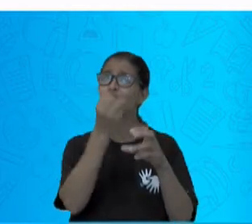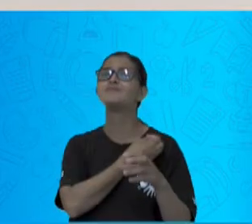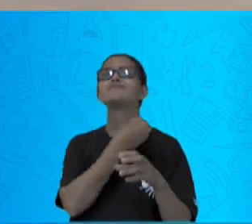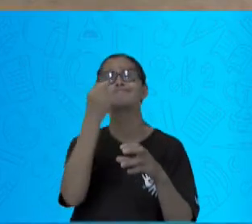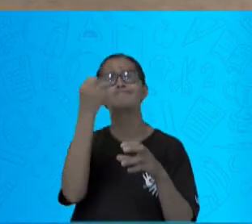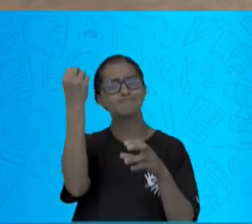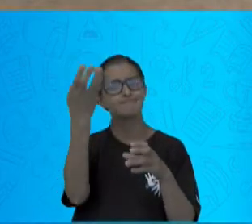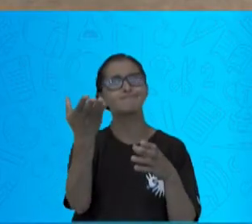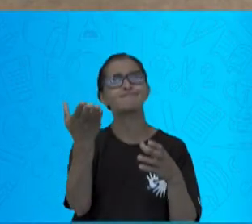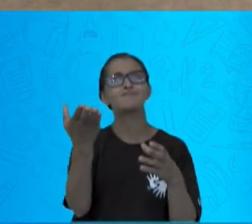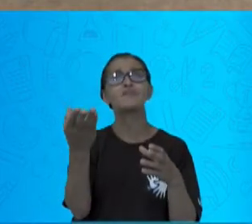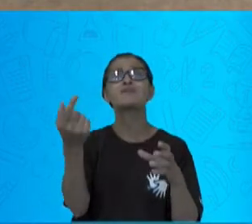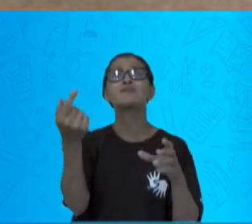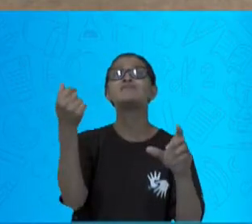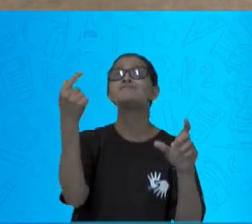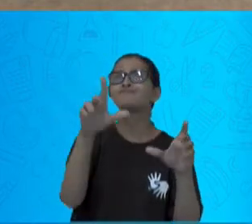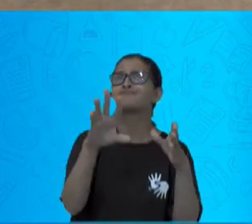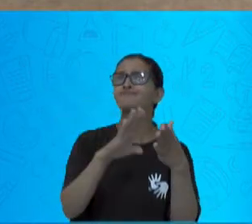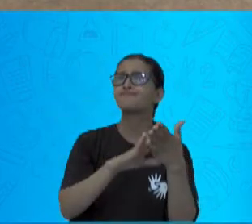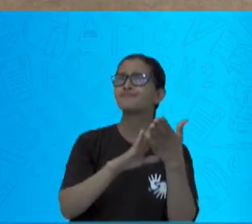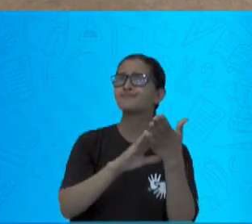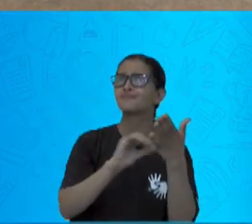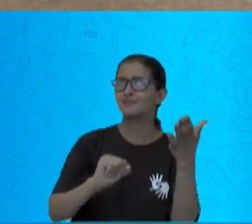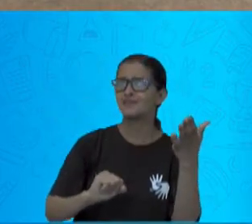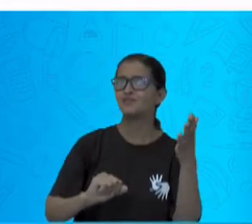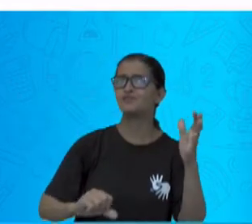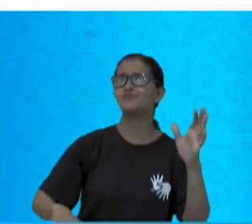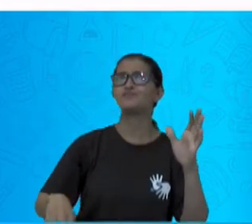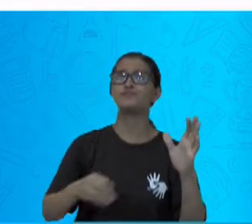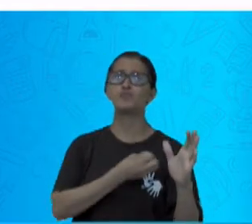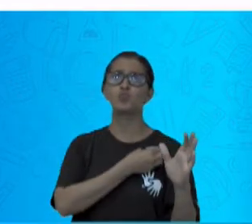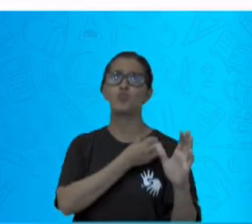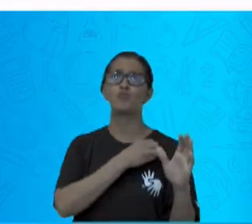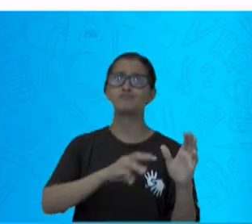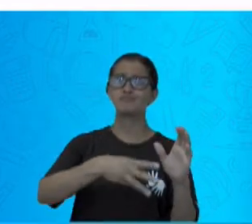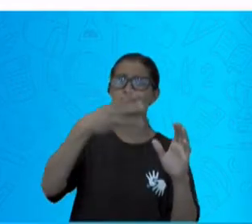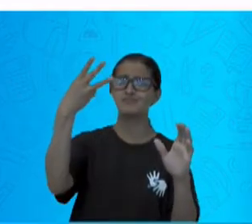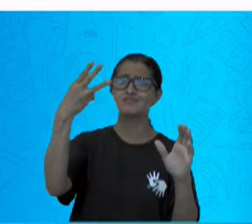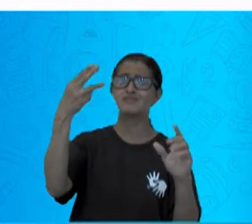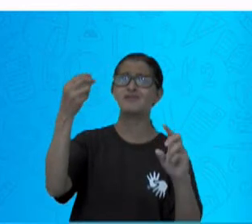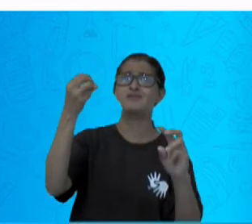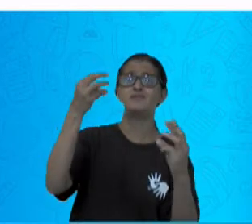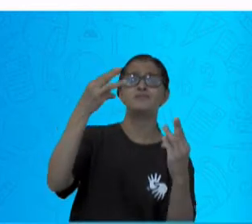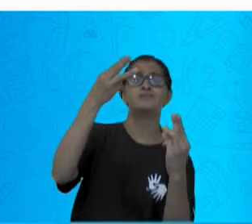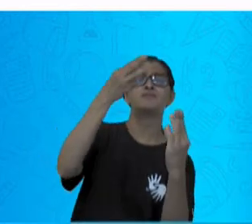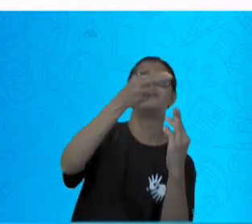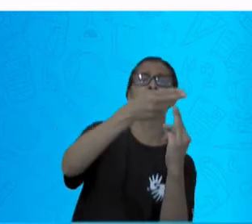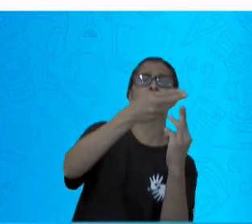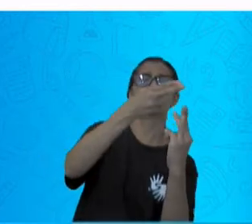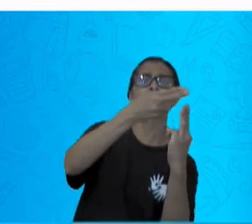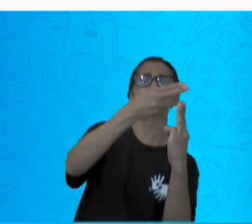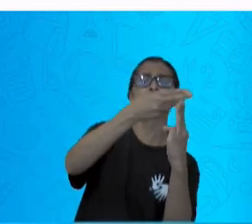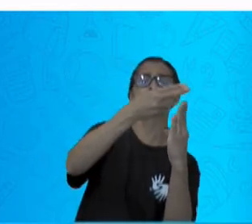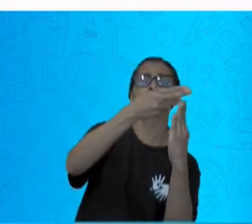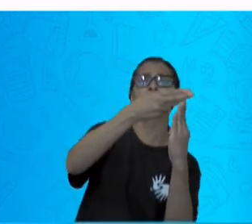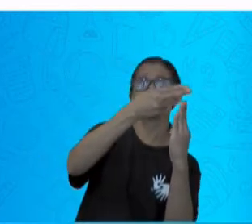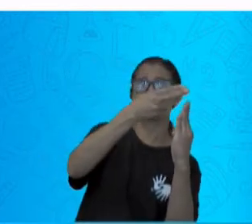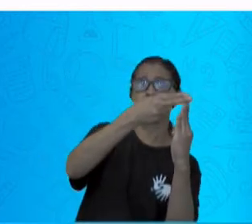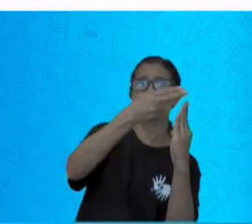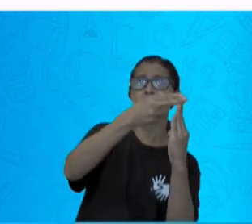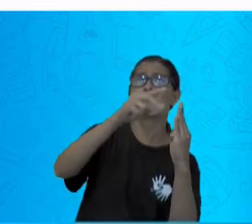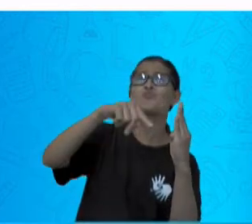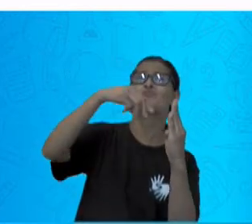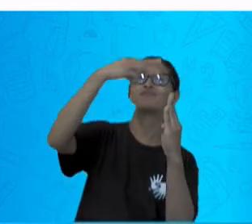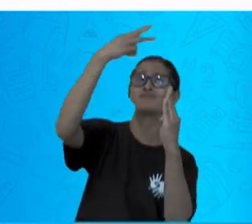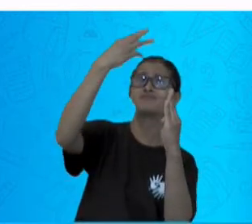390.625. Questão no número 3. As potências menos 2 elevado à quarta e menos 2 elevado à